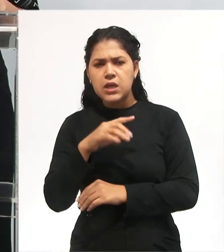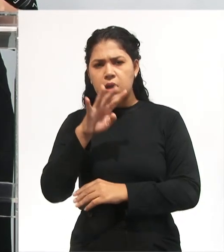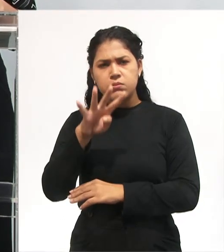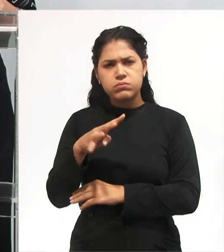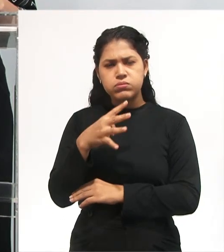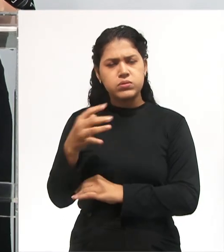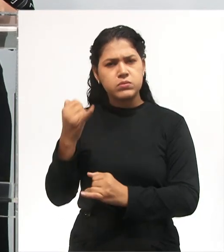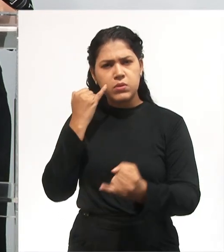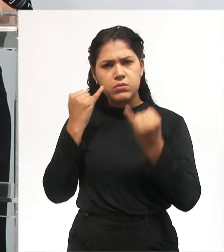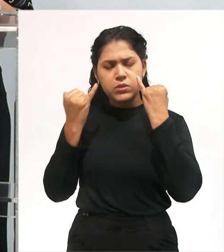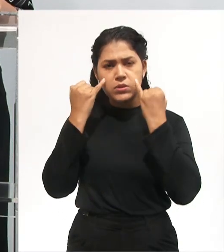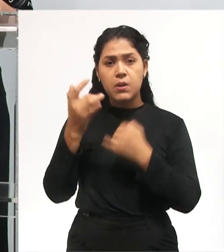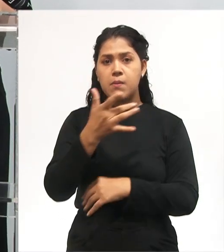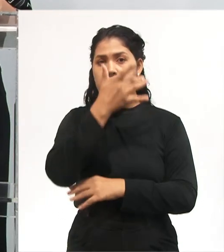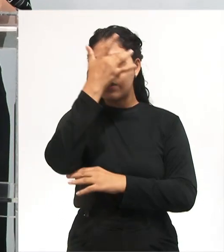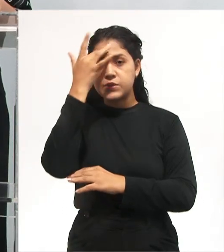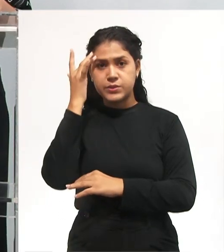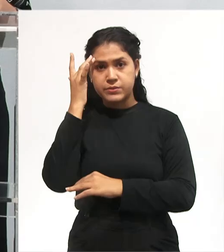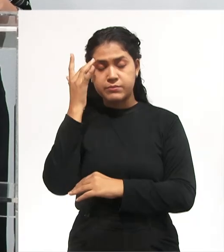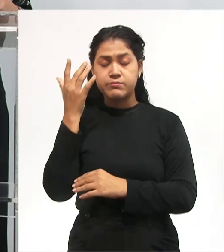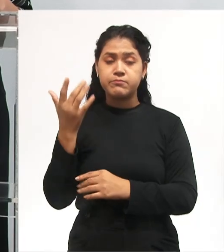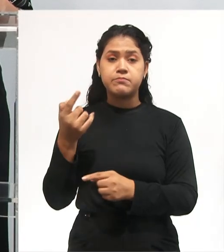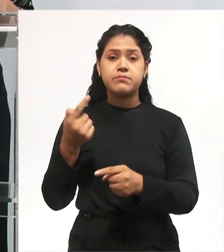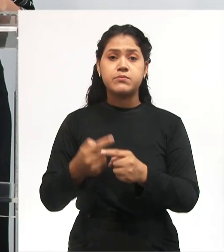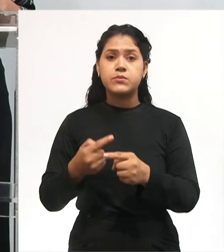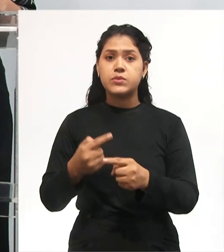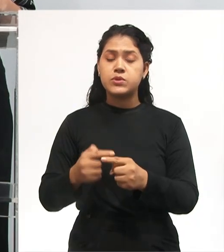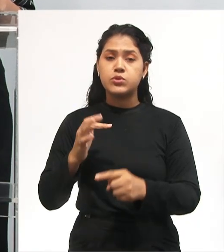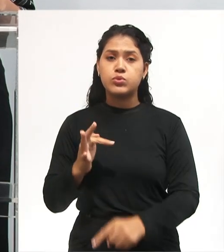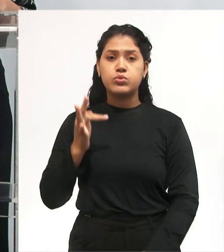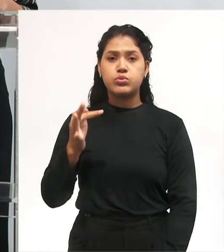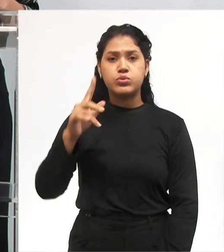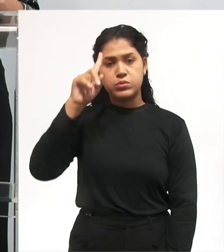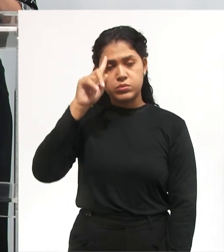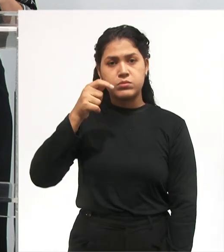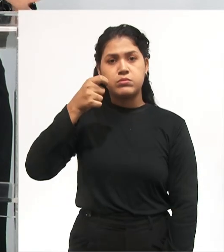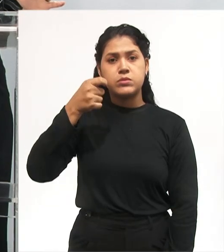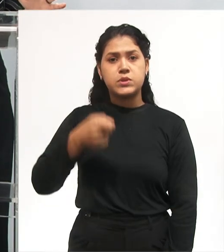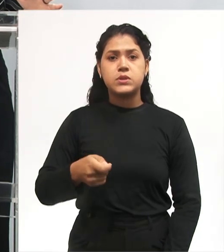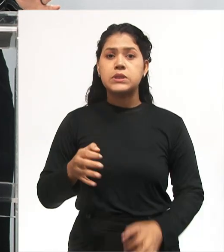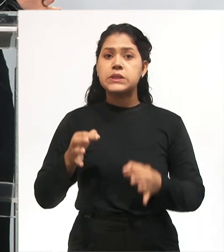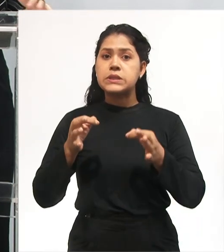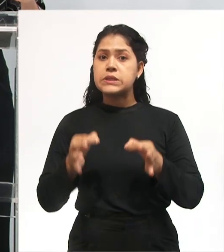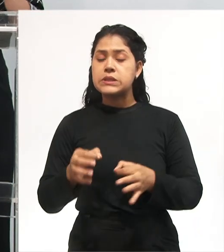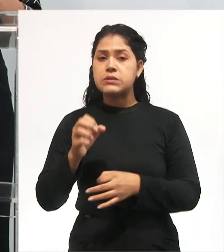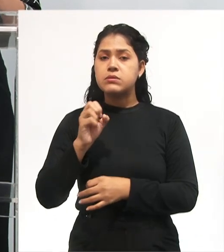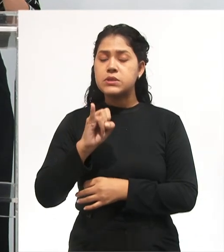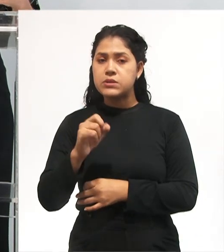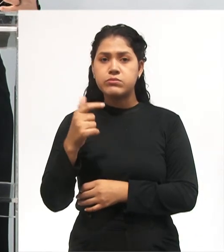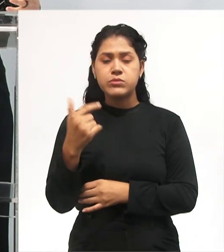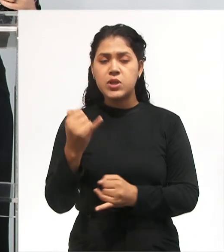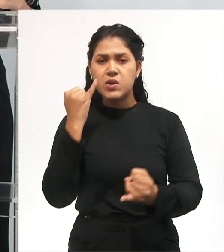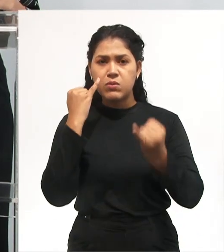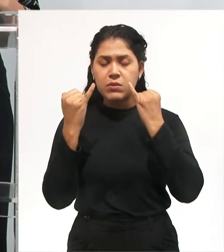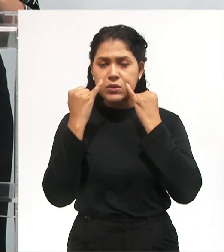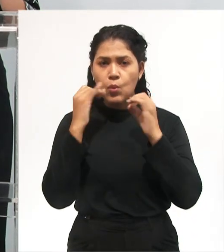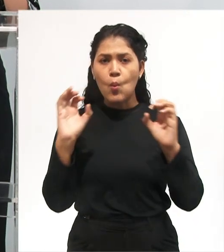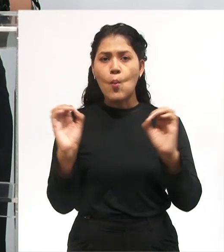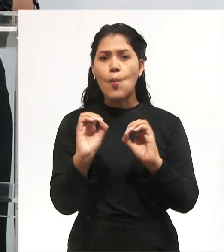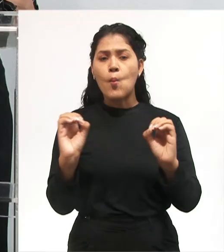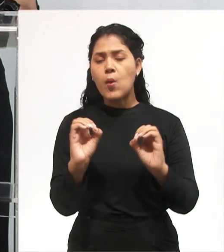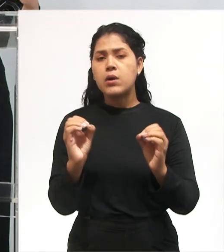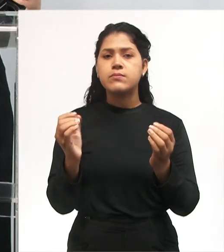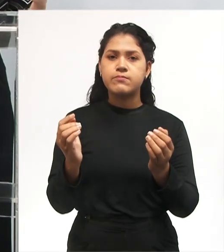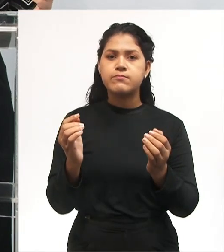ele possa tomar as decisões corretamente. Sem informações, os gestores,